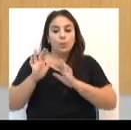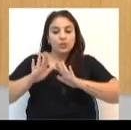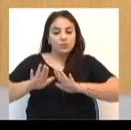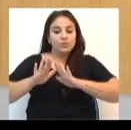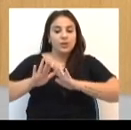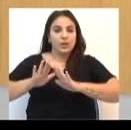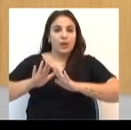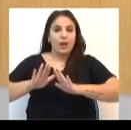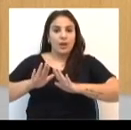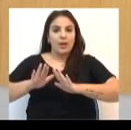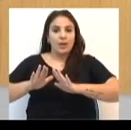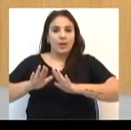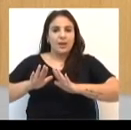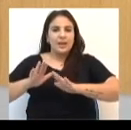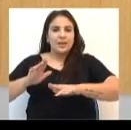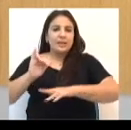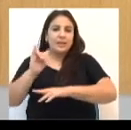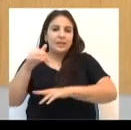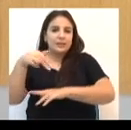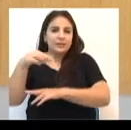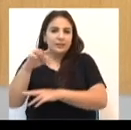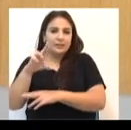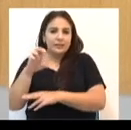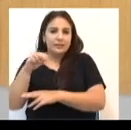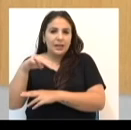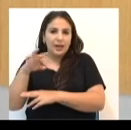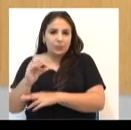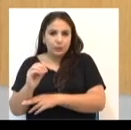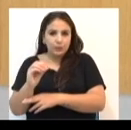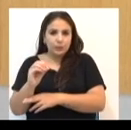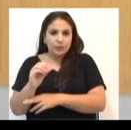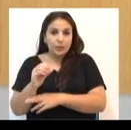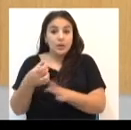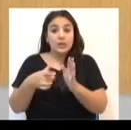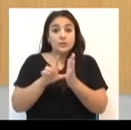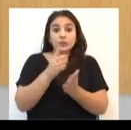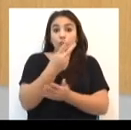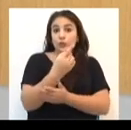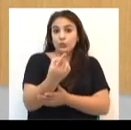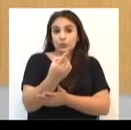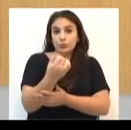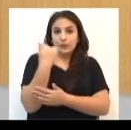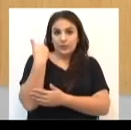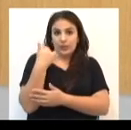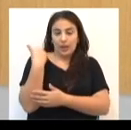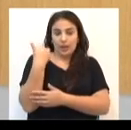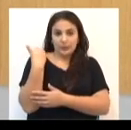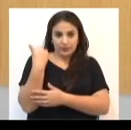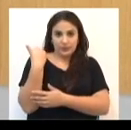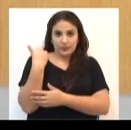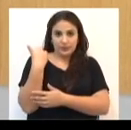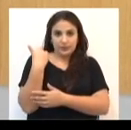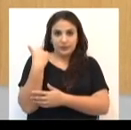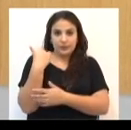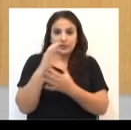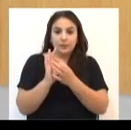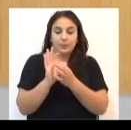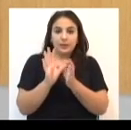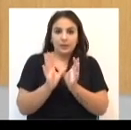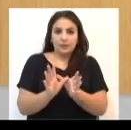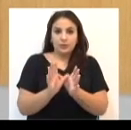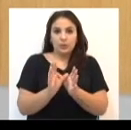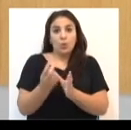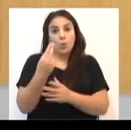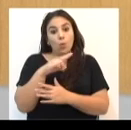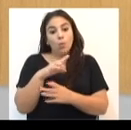internação do menor infrator e impedir a liberação aos 21 anos do adolescente que tiver cometido crime